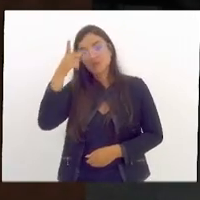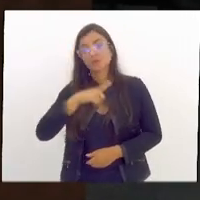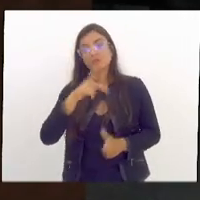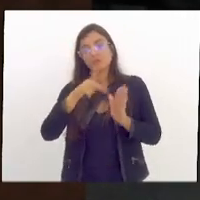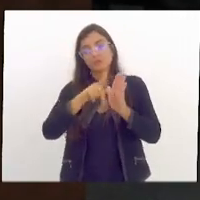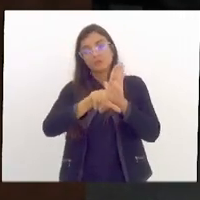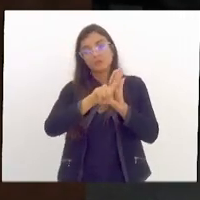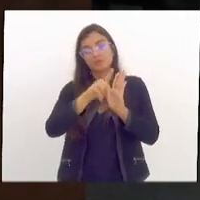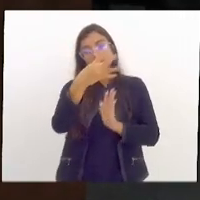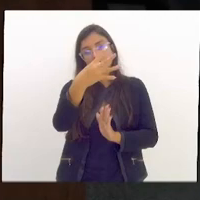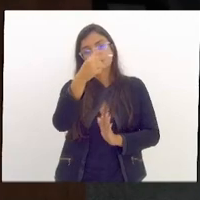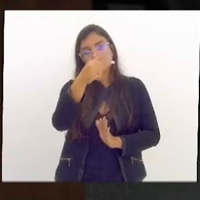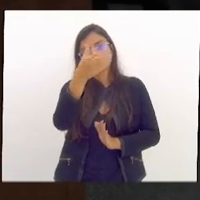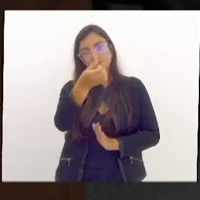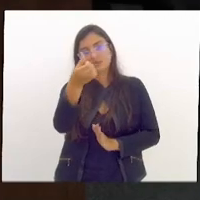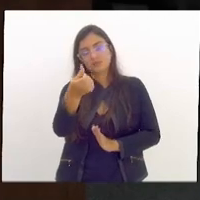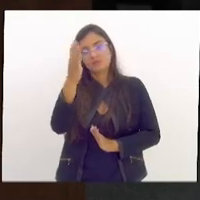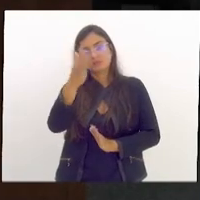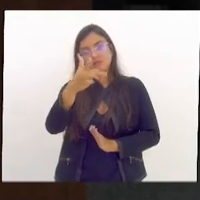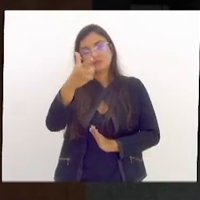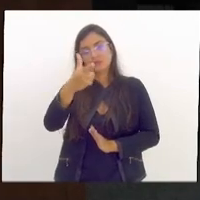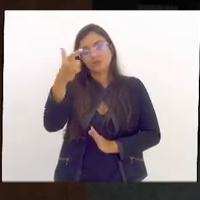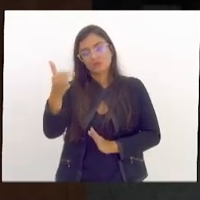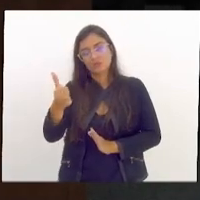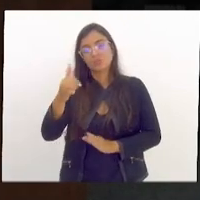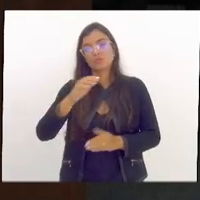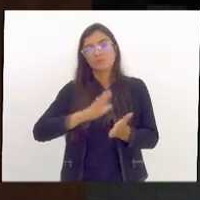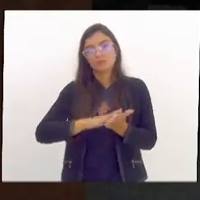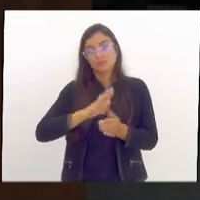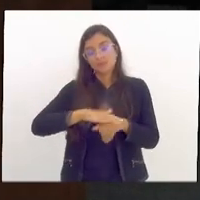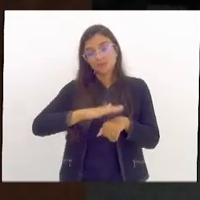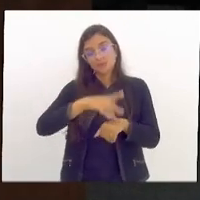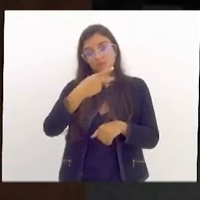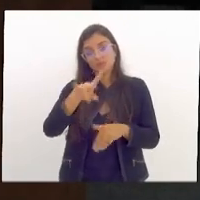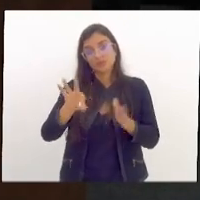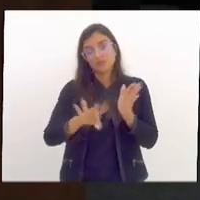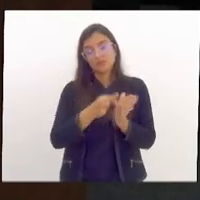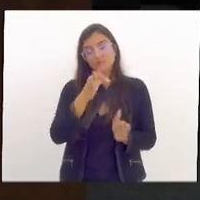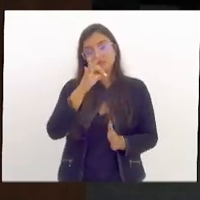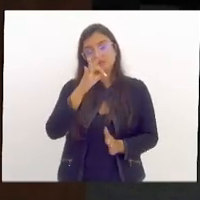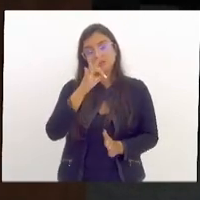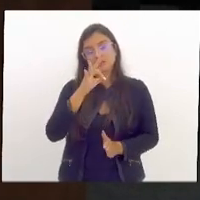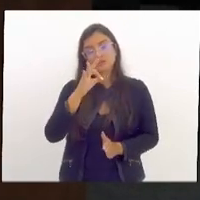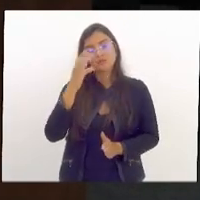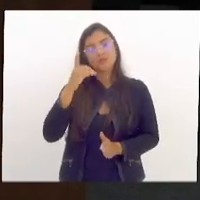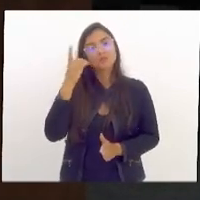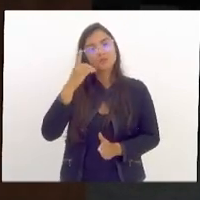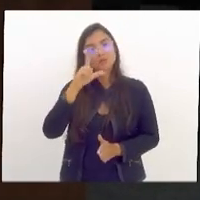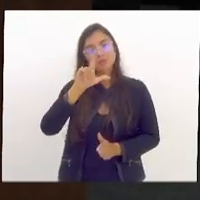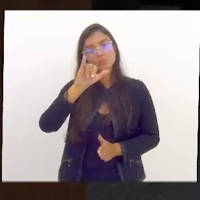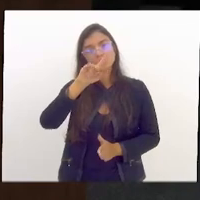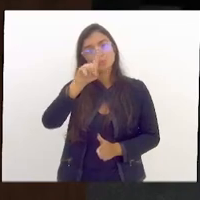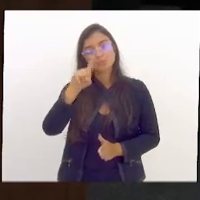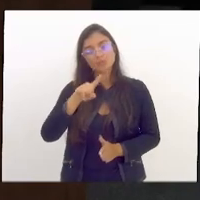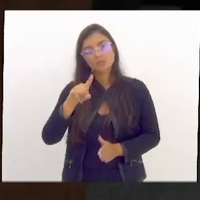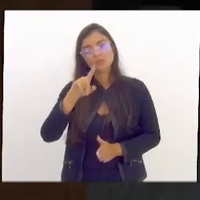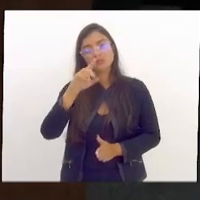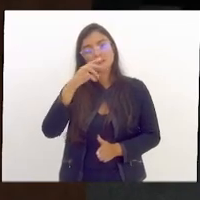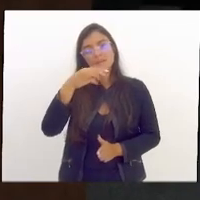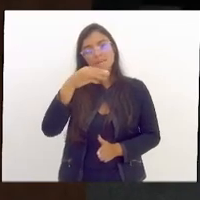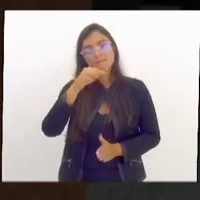4766, de 21, de autoria do deputado Luiz Martins. Então, nós estamos